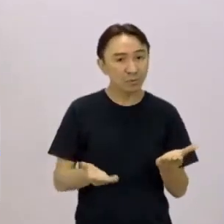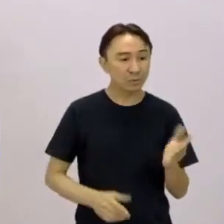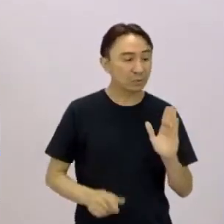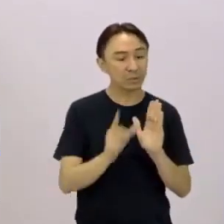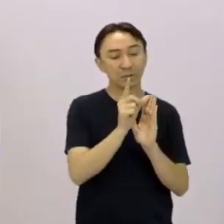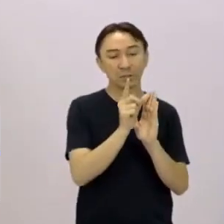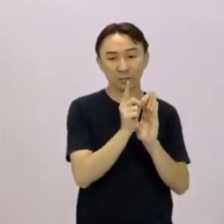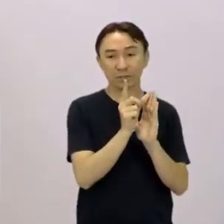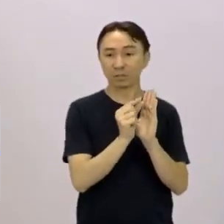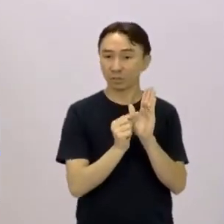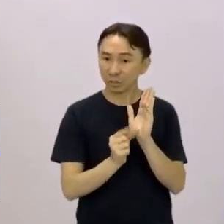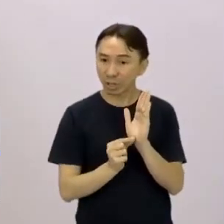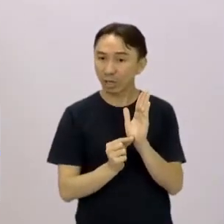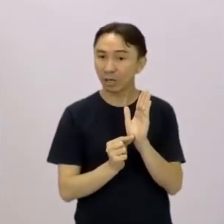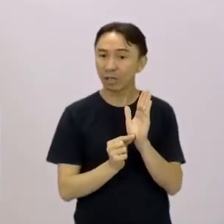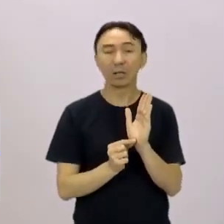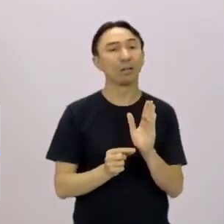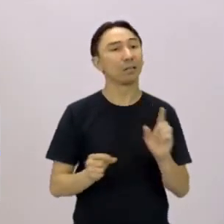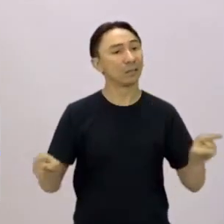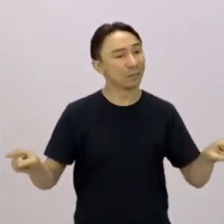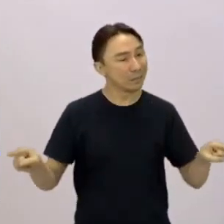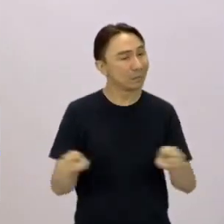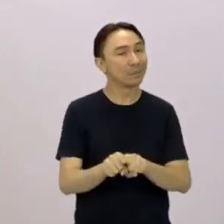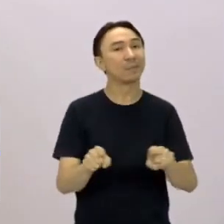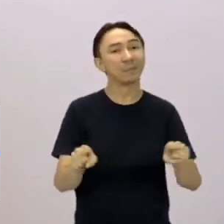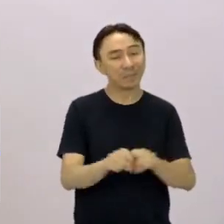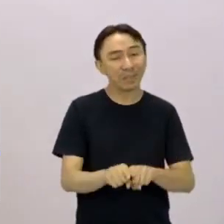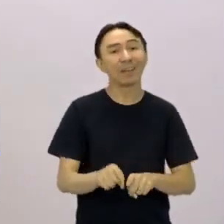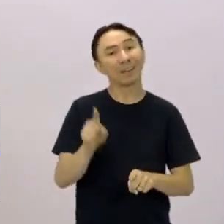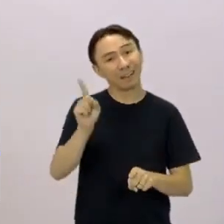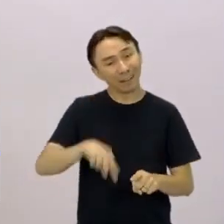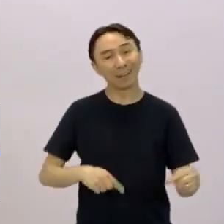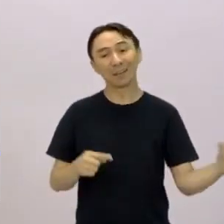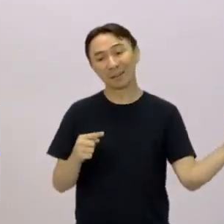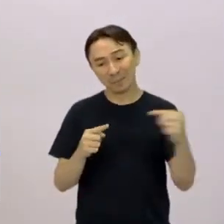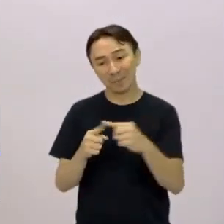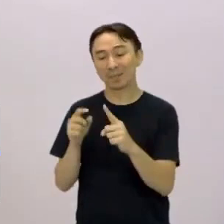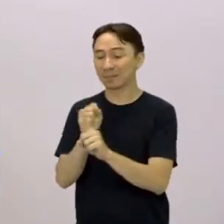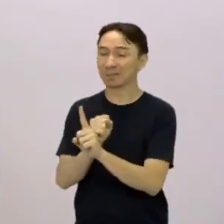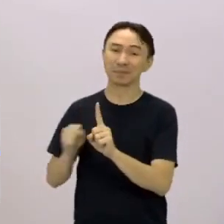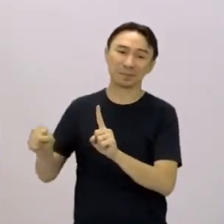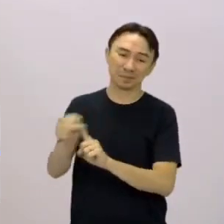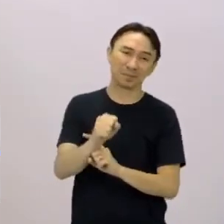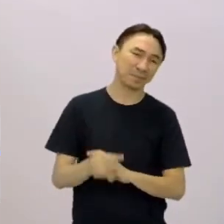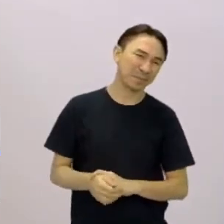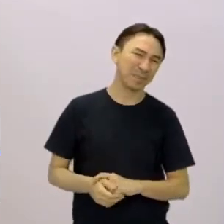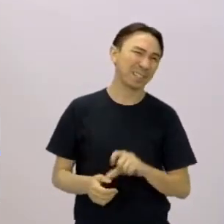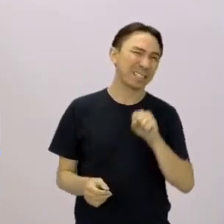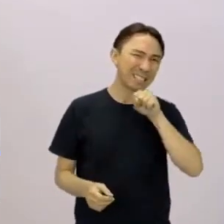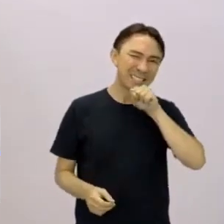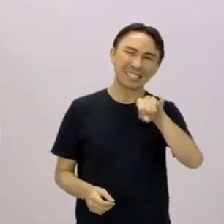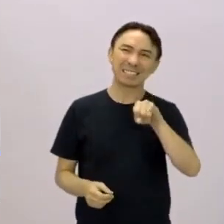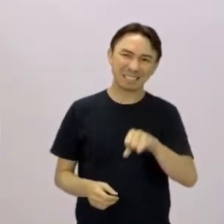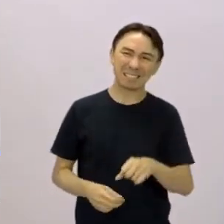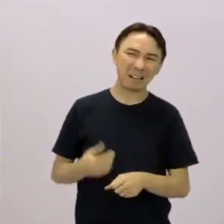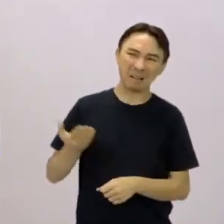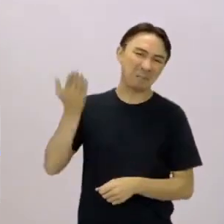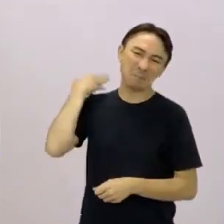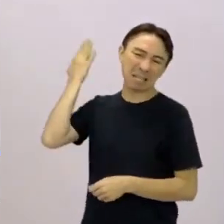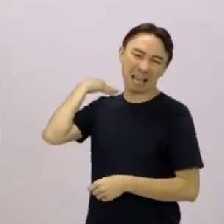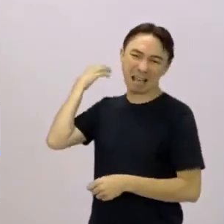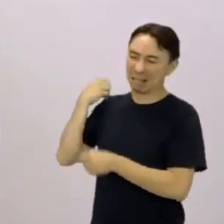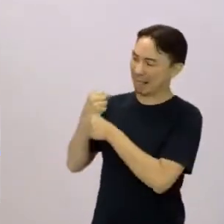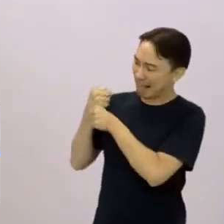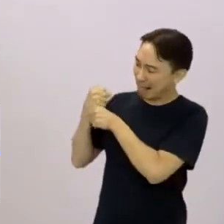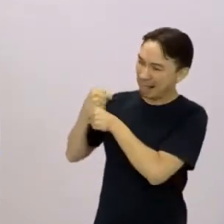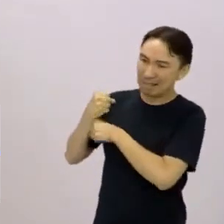de viver em sociedade. Se a gente falasse disso há uns 40, 50 anos atrás, talvez isso não